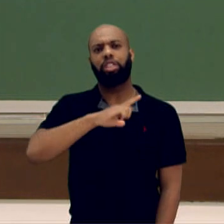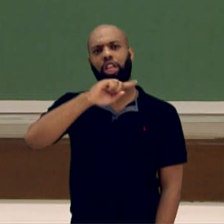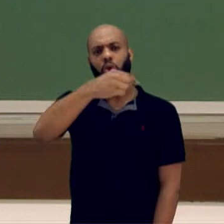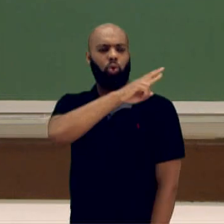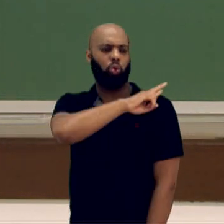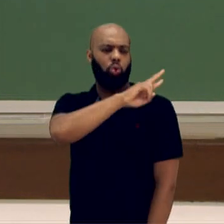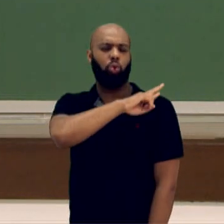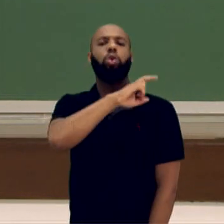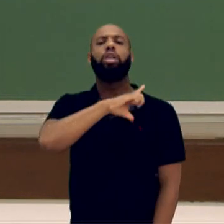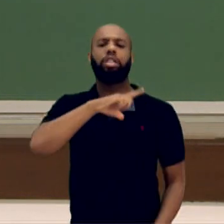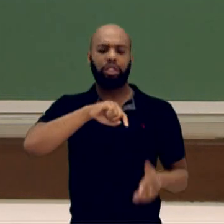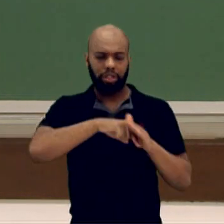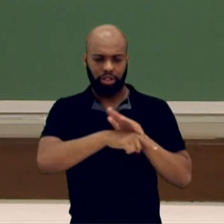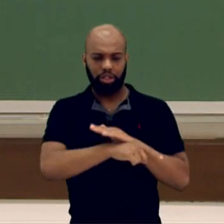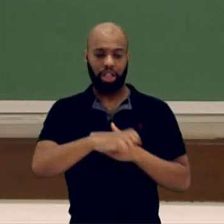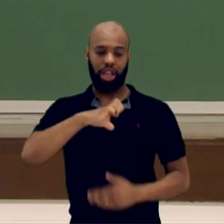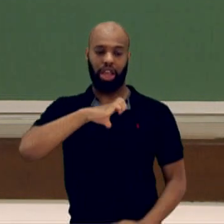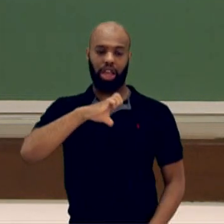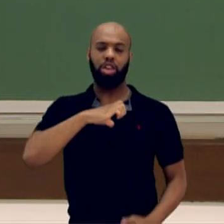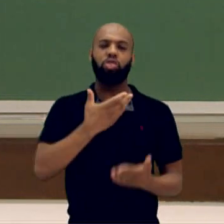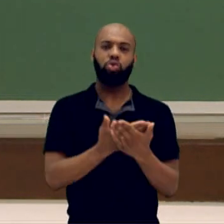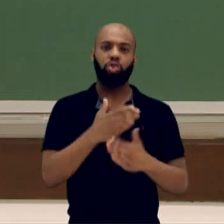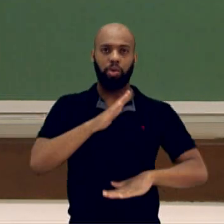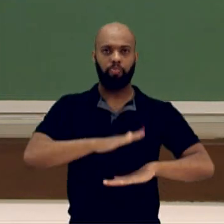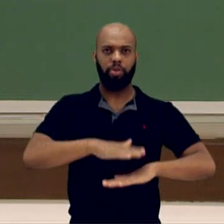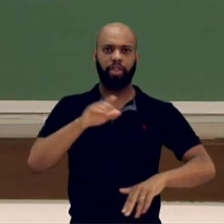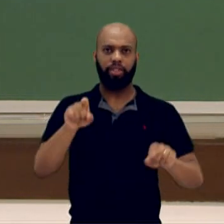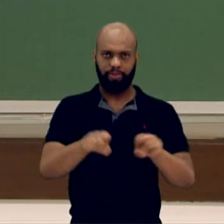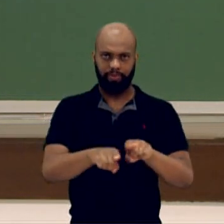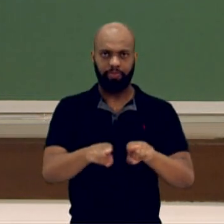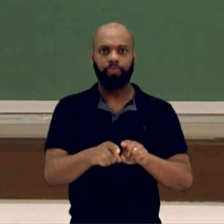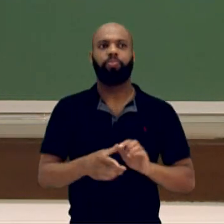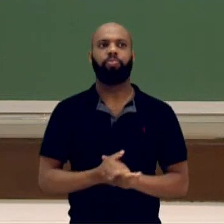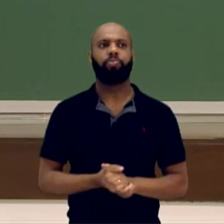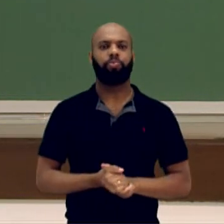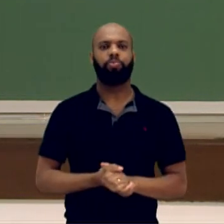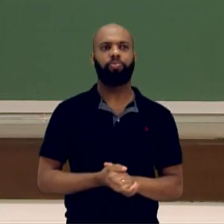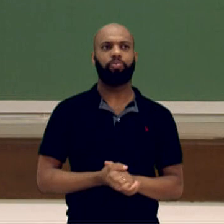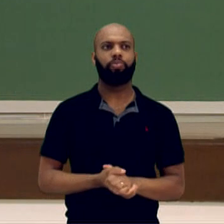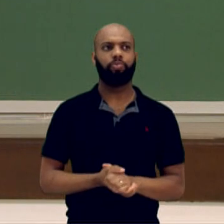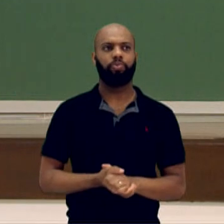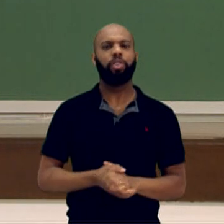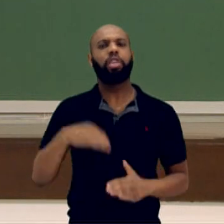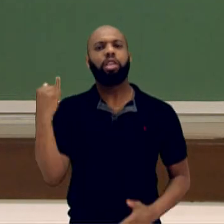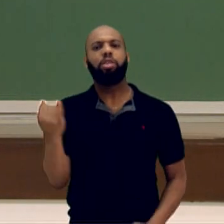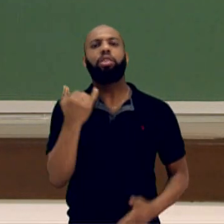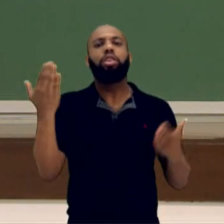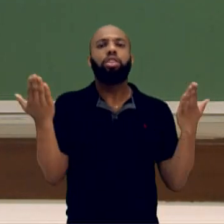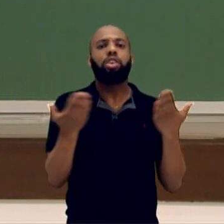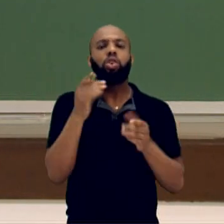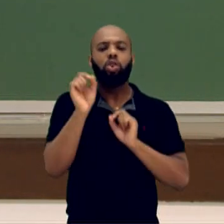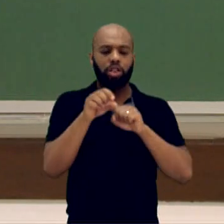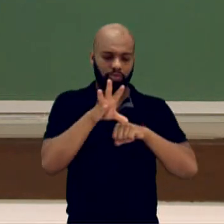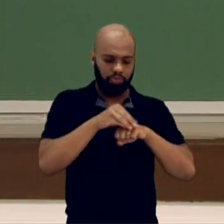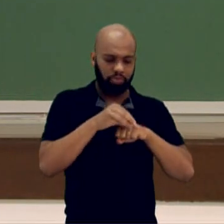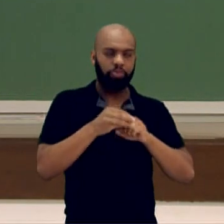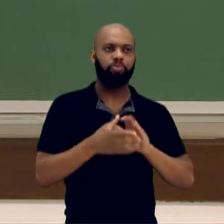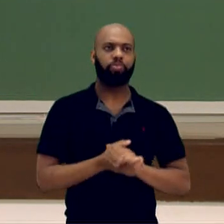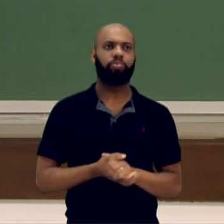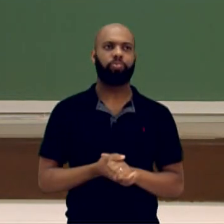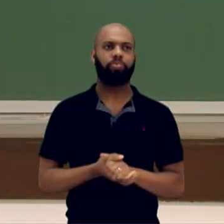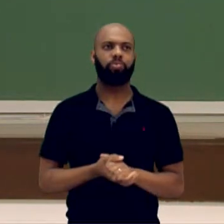ano, no segundo ano, na matéria de ética, né? Vai ser mais aprofundado essas questões aí. O que importa pra gente agora é a questão do conhecimento,